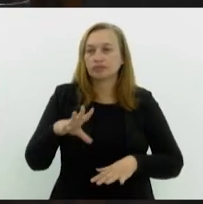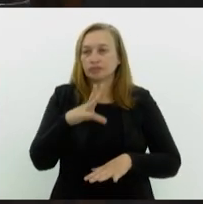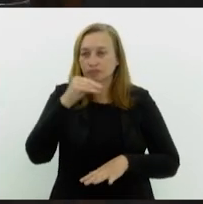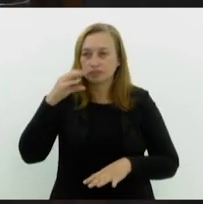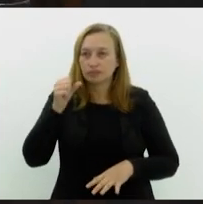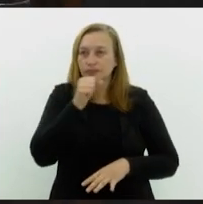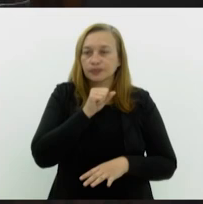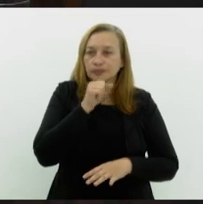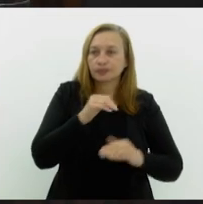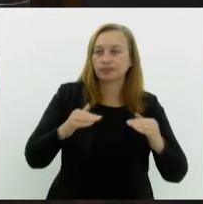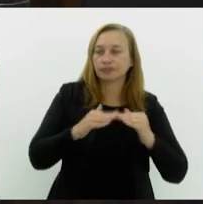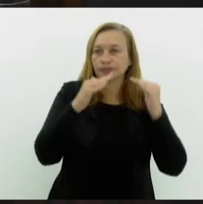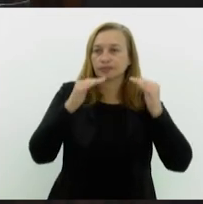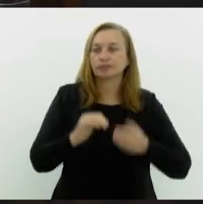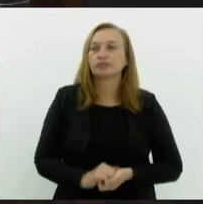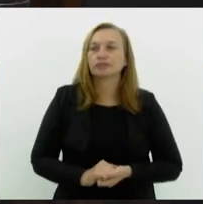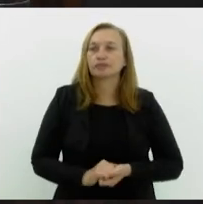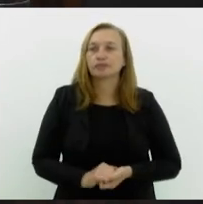favorável,